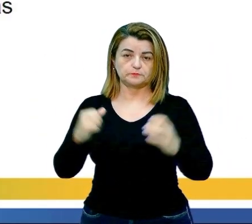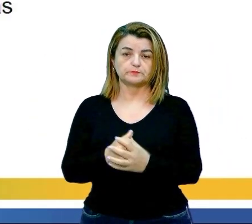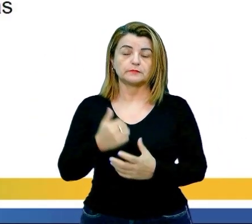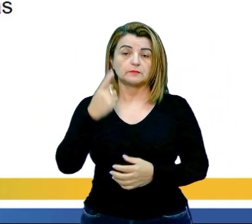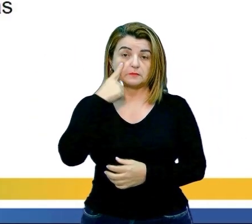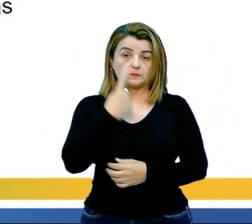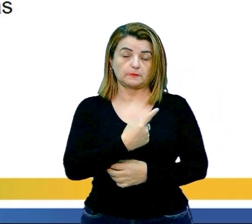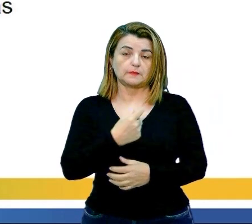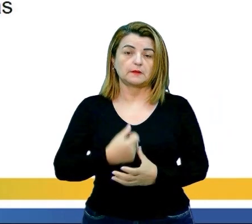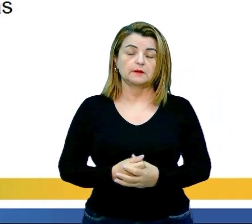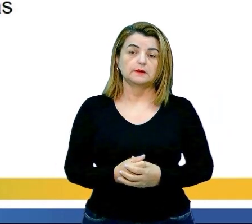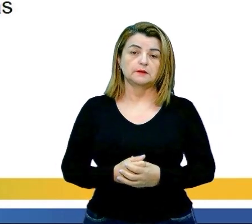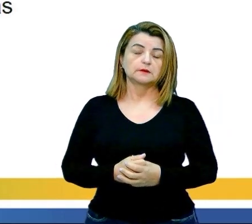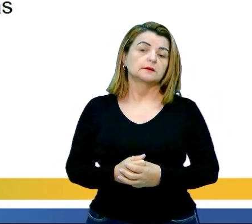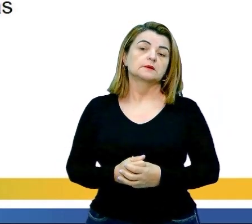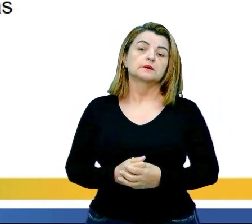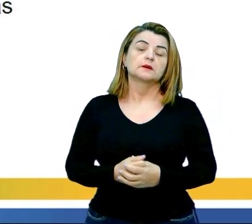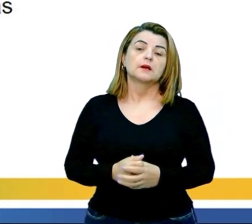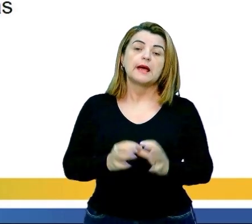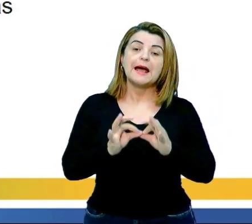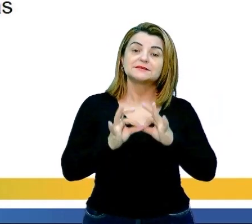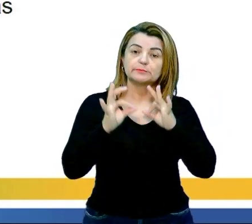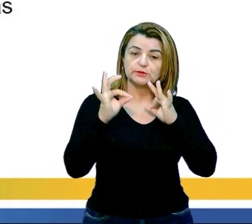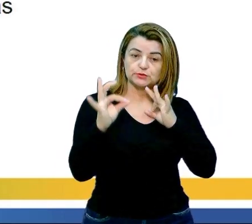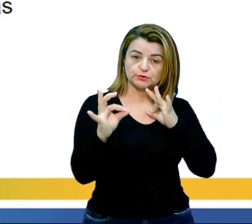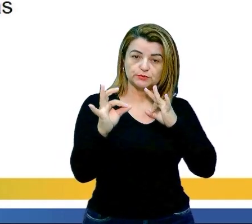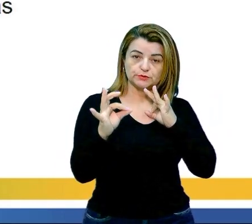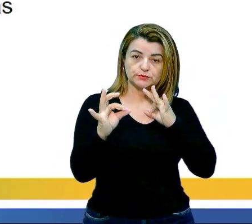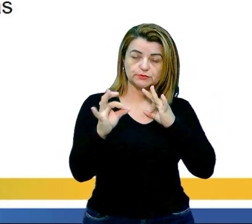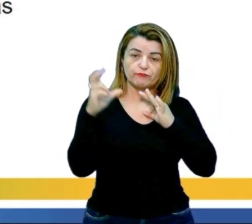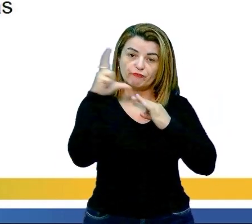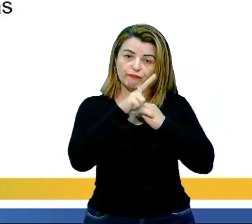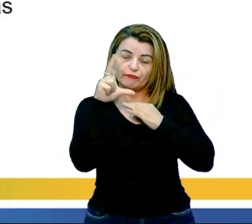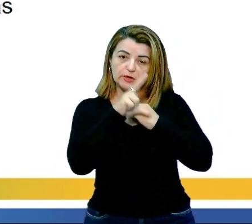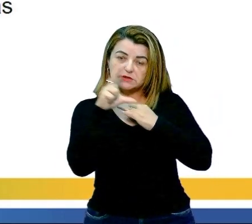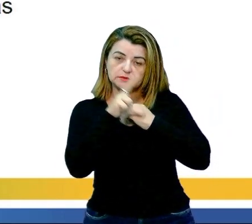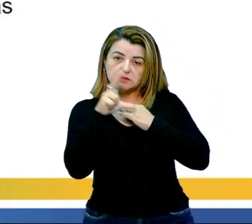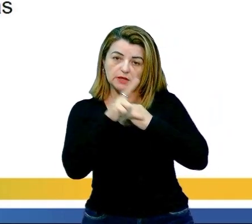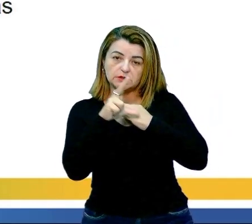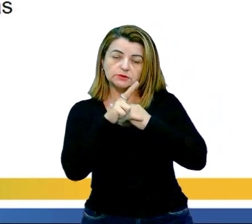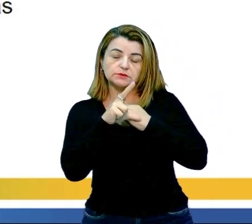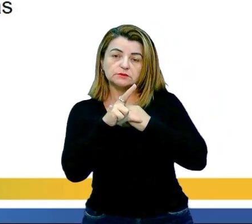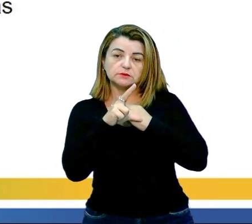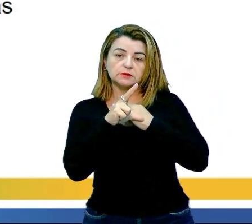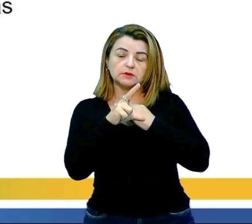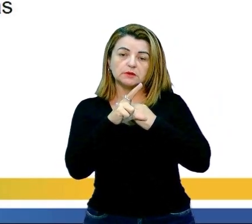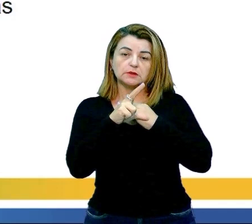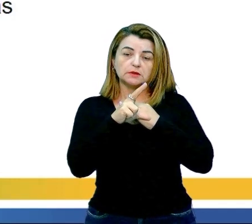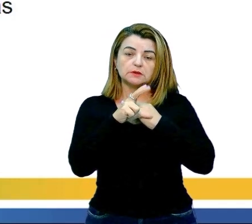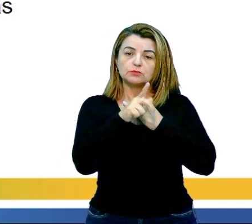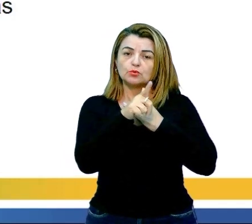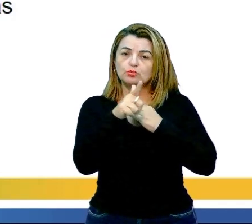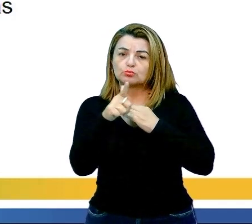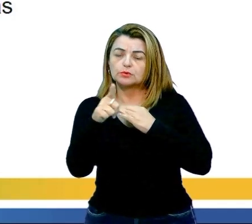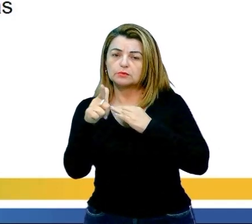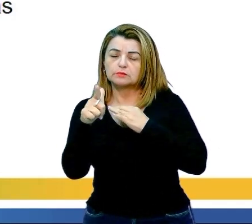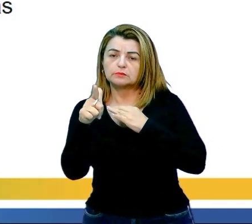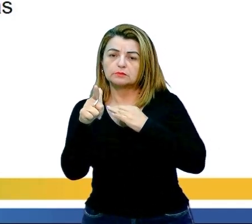Então vamos lá. As medidas de velocidade deixariam de